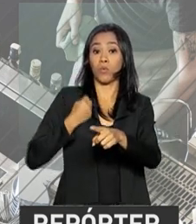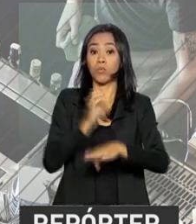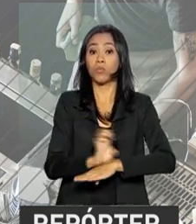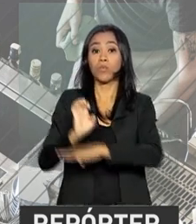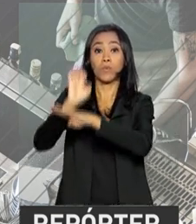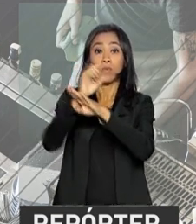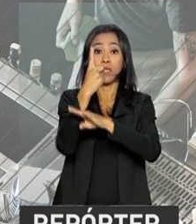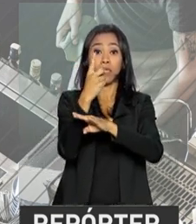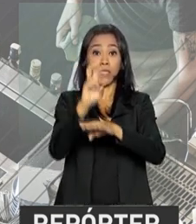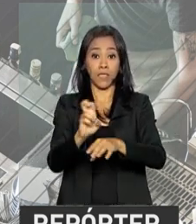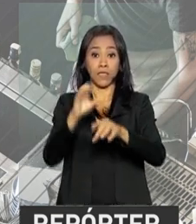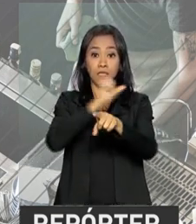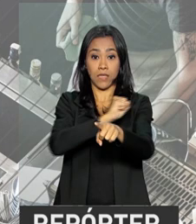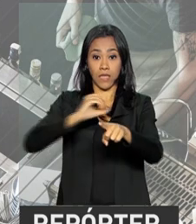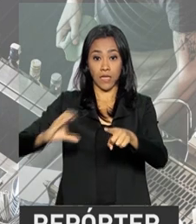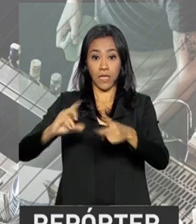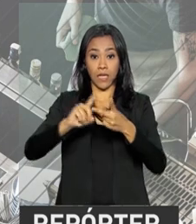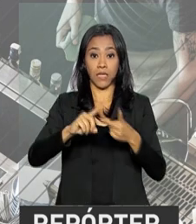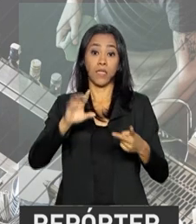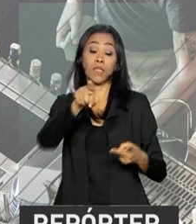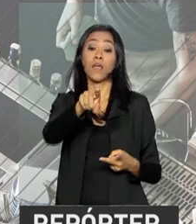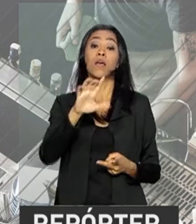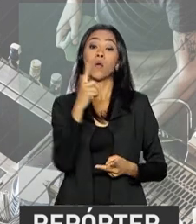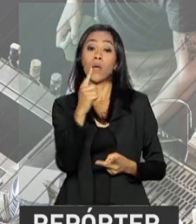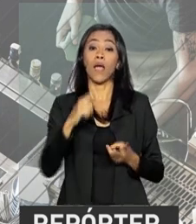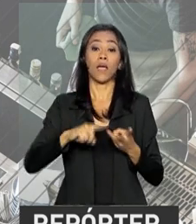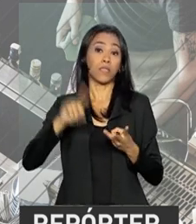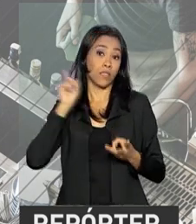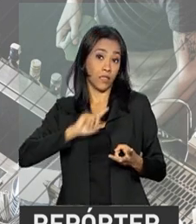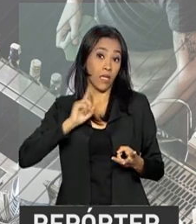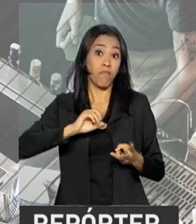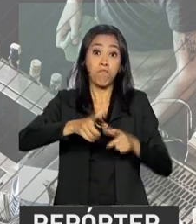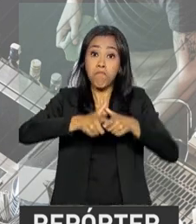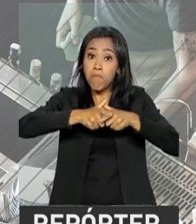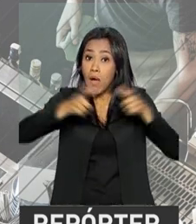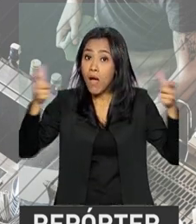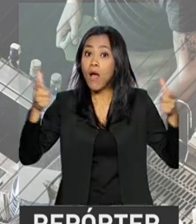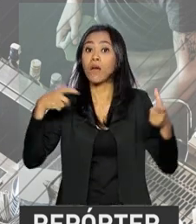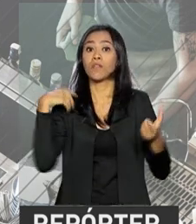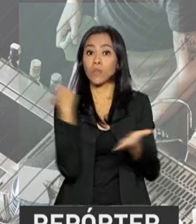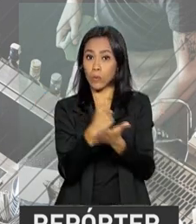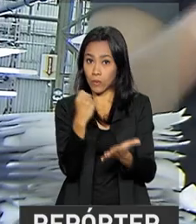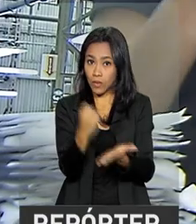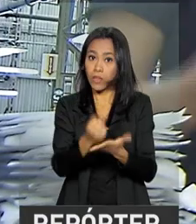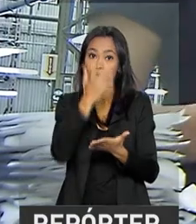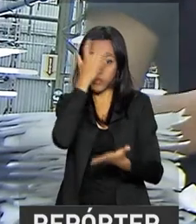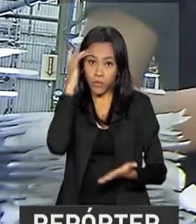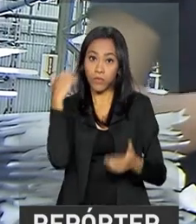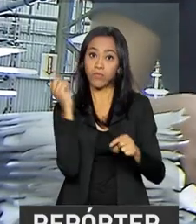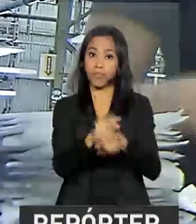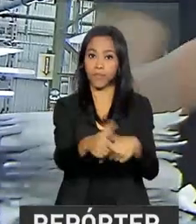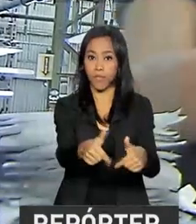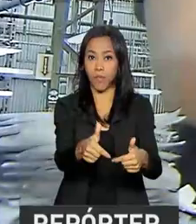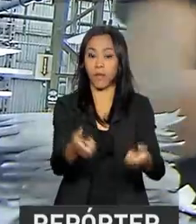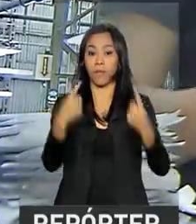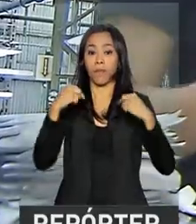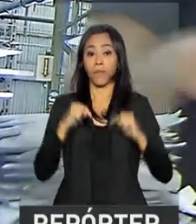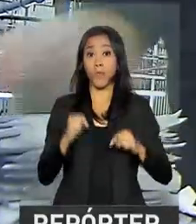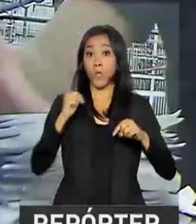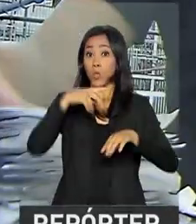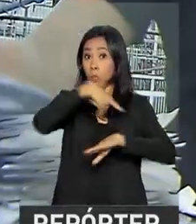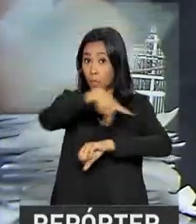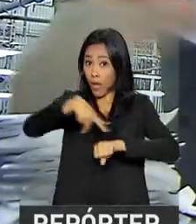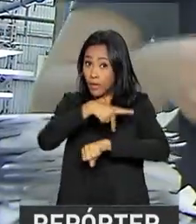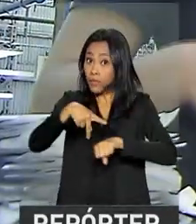santa catarina goiás e minas gerais foram os estados que mais criaram novos postos no país o saldo foi positivo